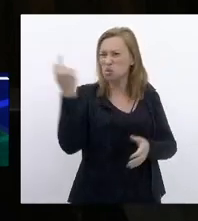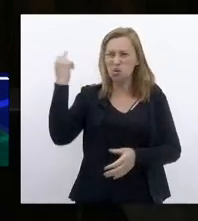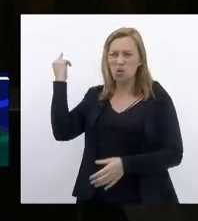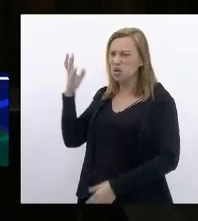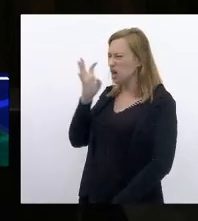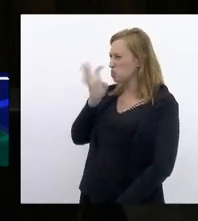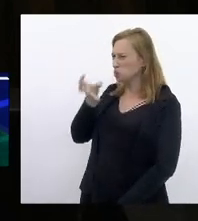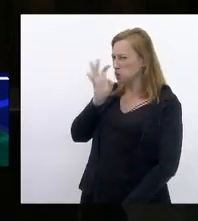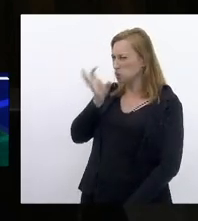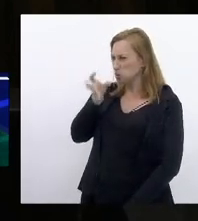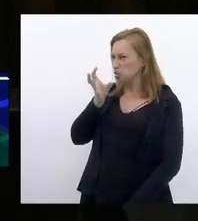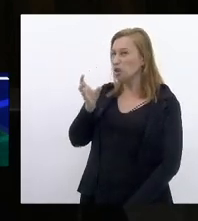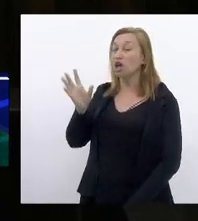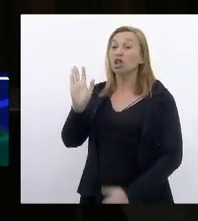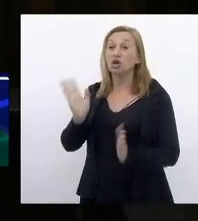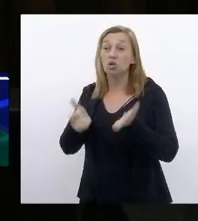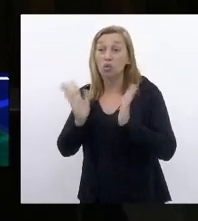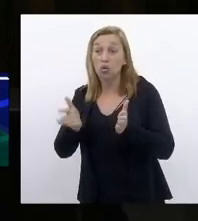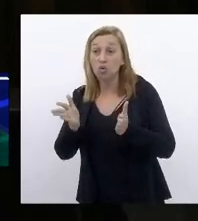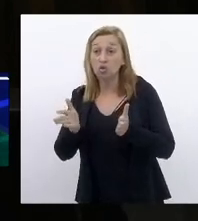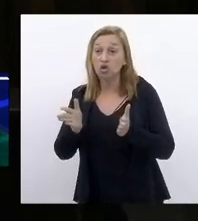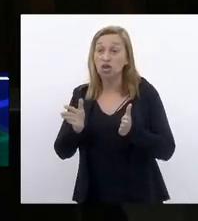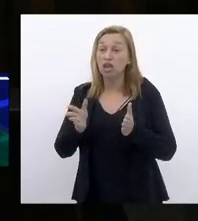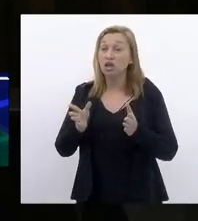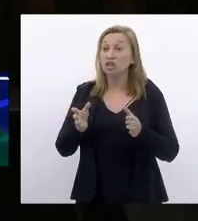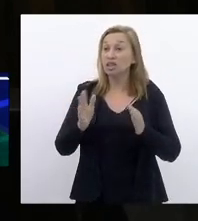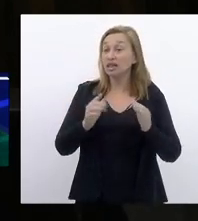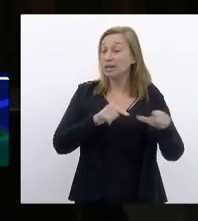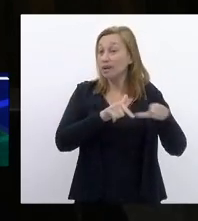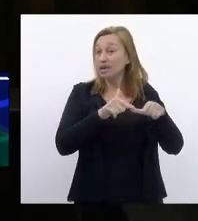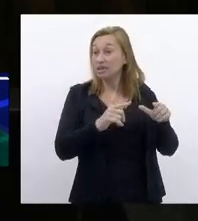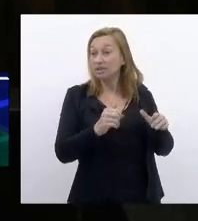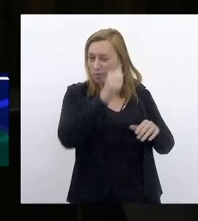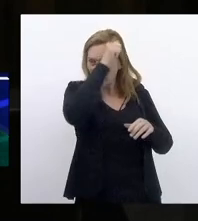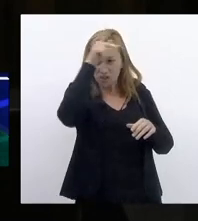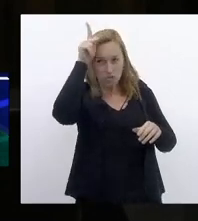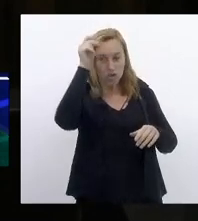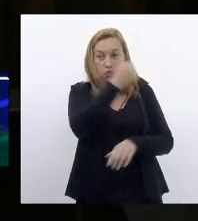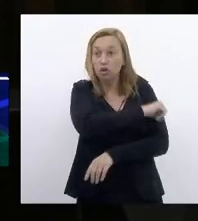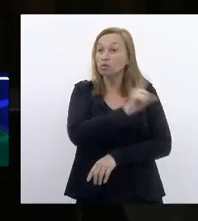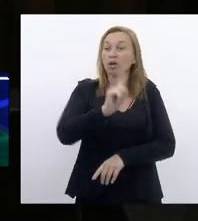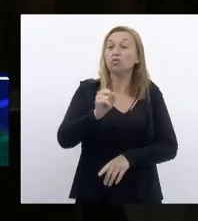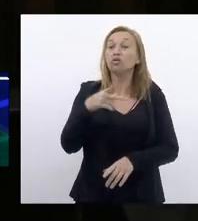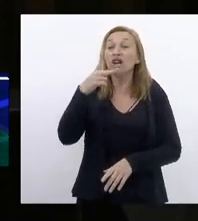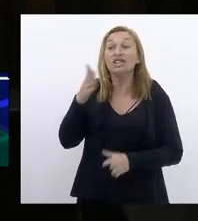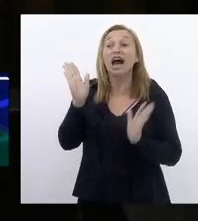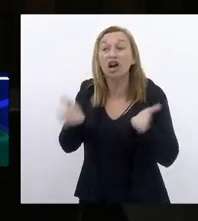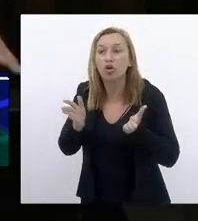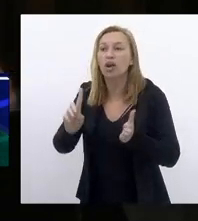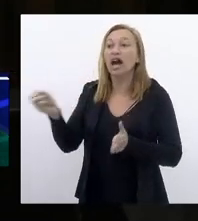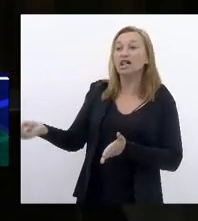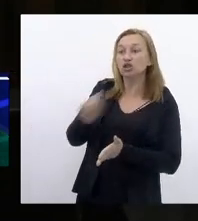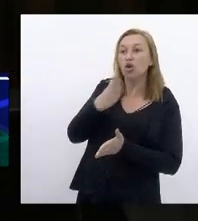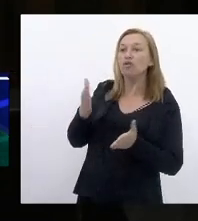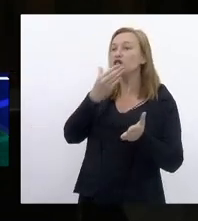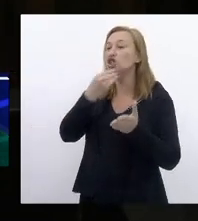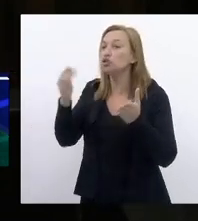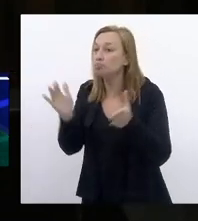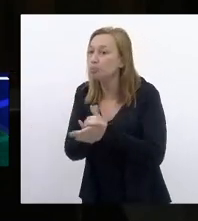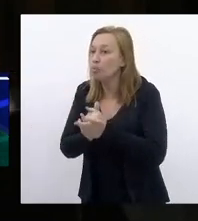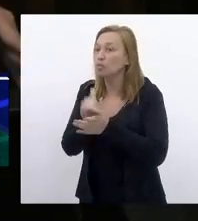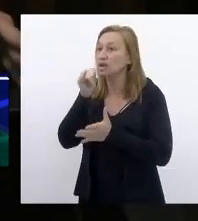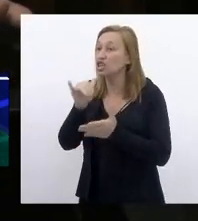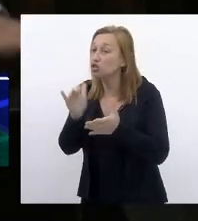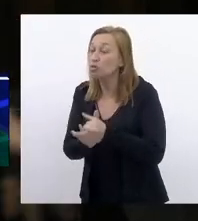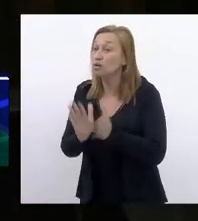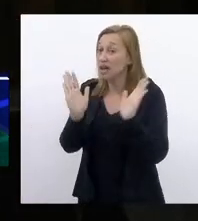ele e hoje está nomeada na Prefeitura do Rio de Janeiro. Não me refiro a essa, não. Eu me refiro à atual, que participou, que conduziu,